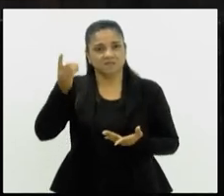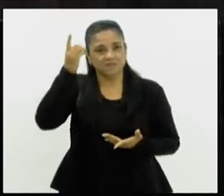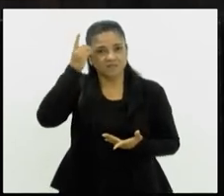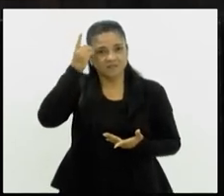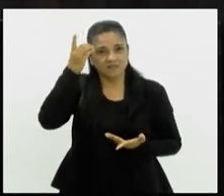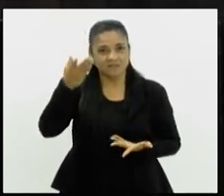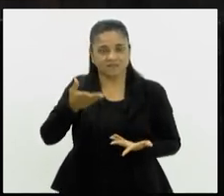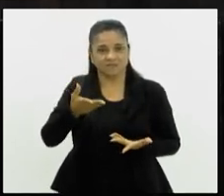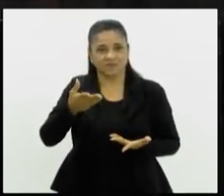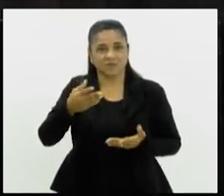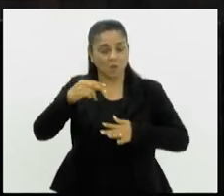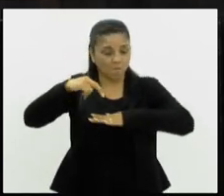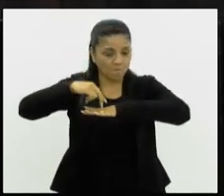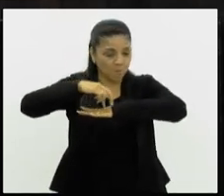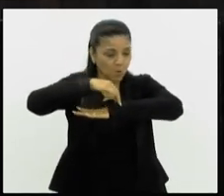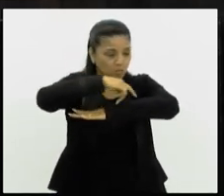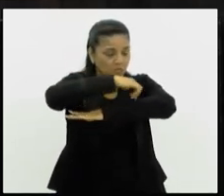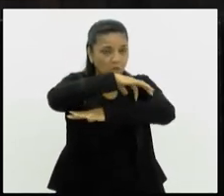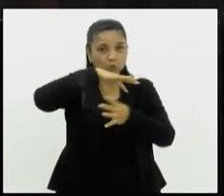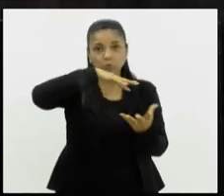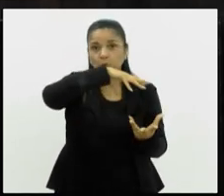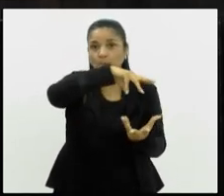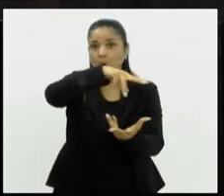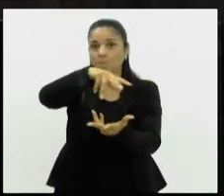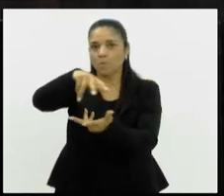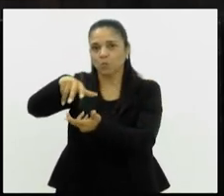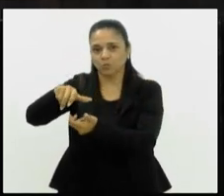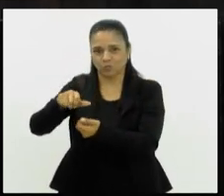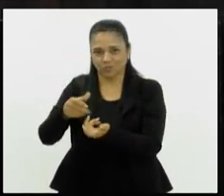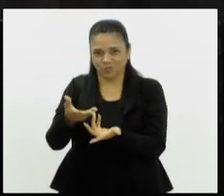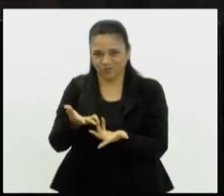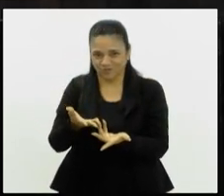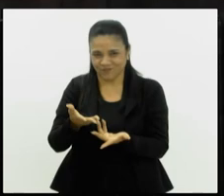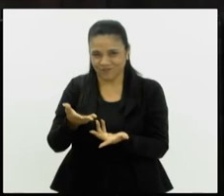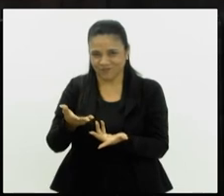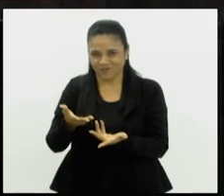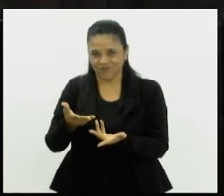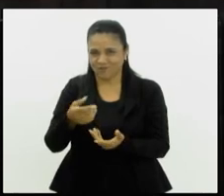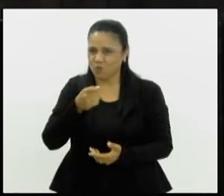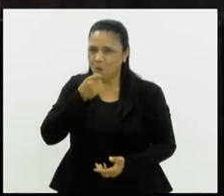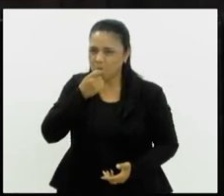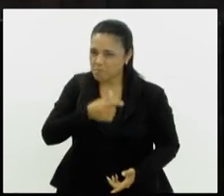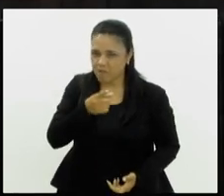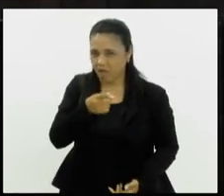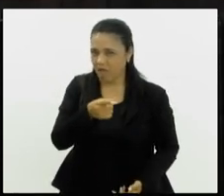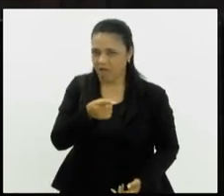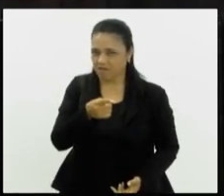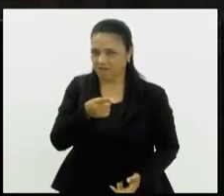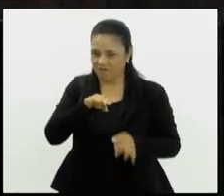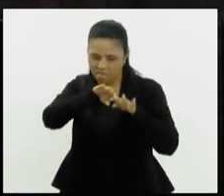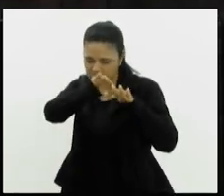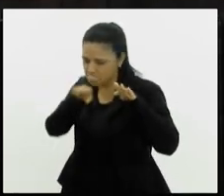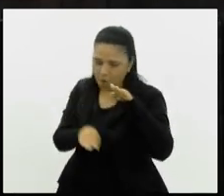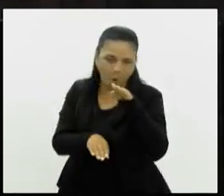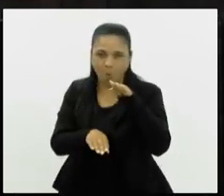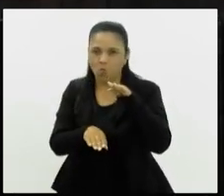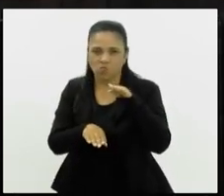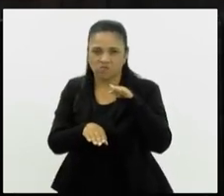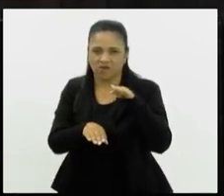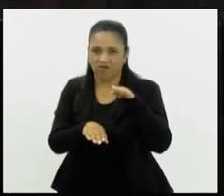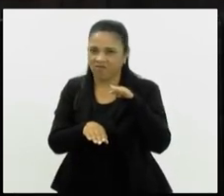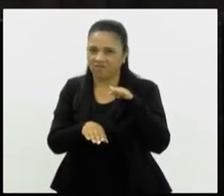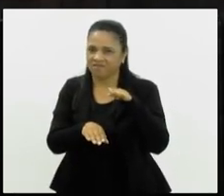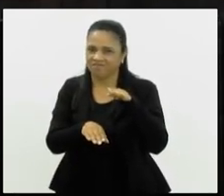modelo internacional, meu amigo. E não vai ser a sua piada que vai jogá-la às